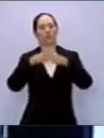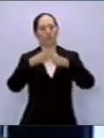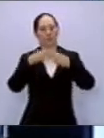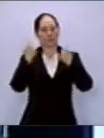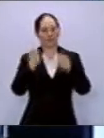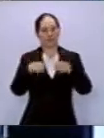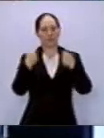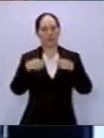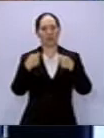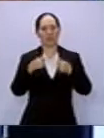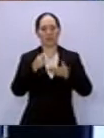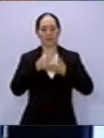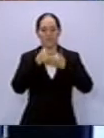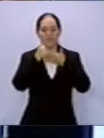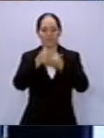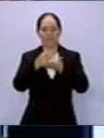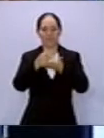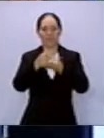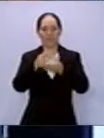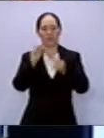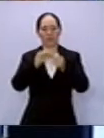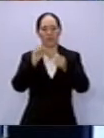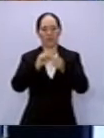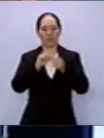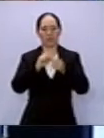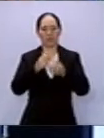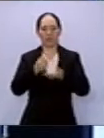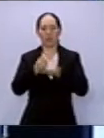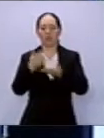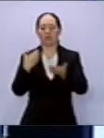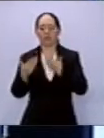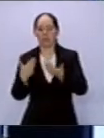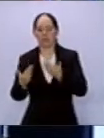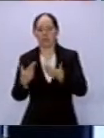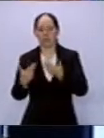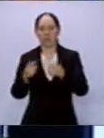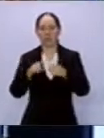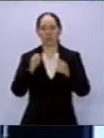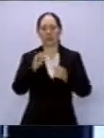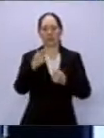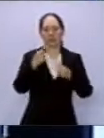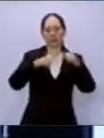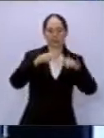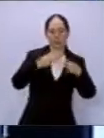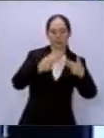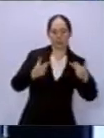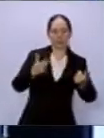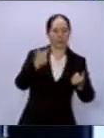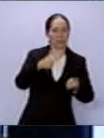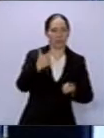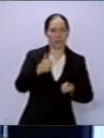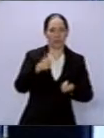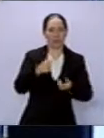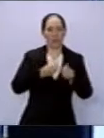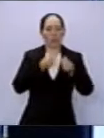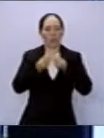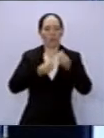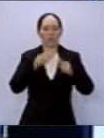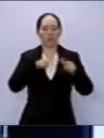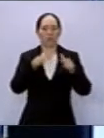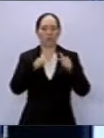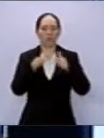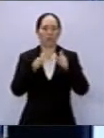médicos tenham de dar assistência e fazer o atendimento se não tiver aparelhamento se não tiver condições de trabalho